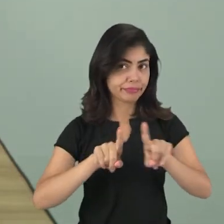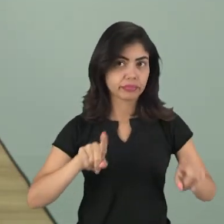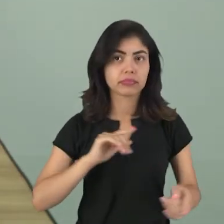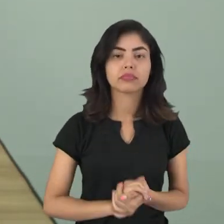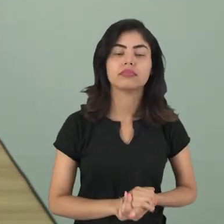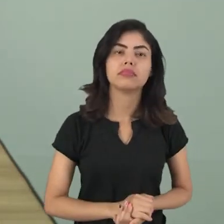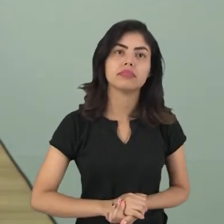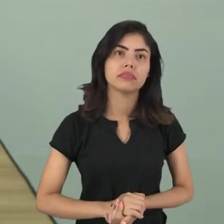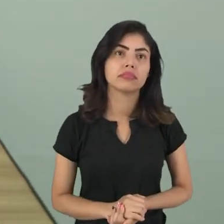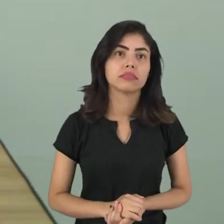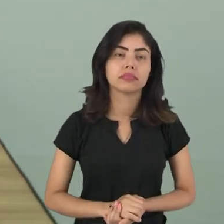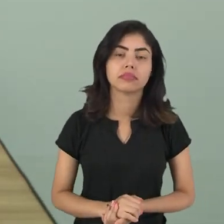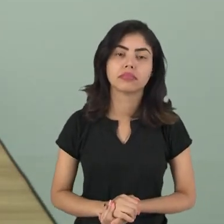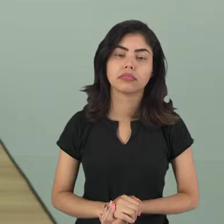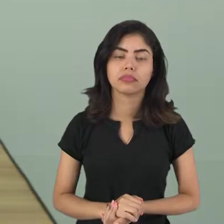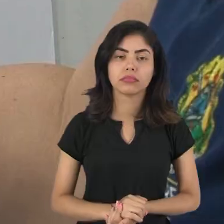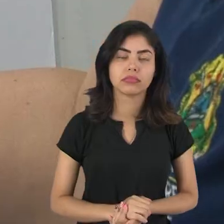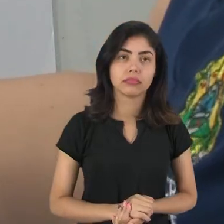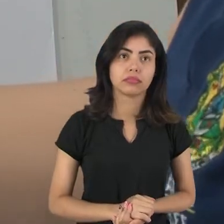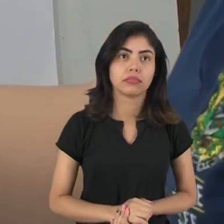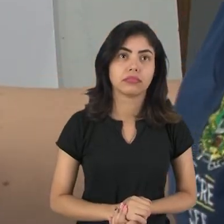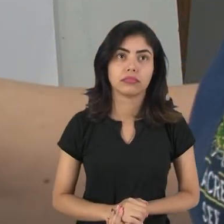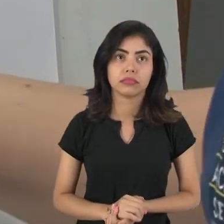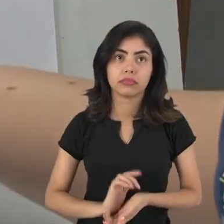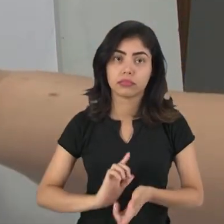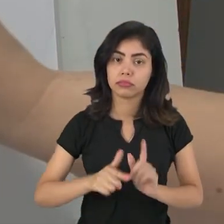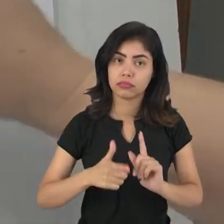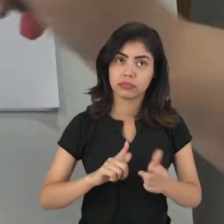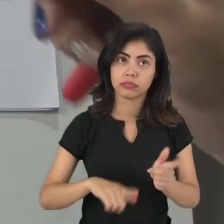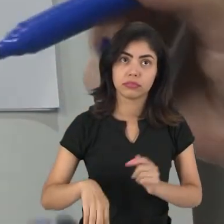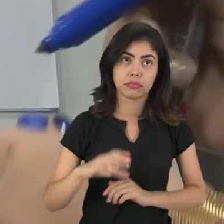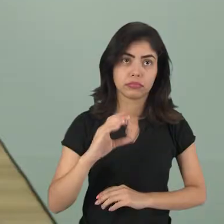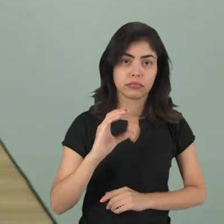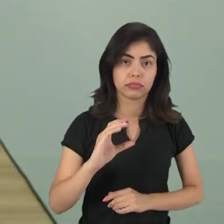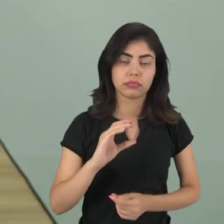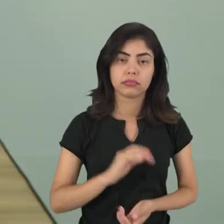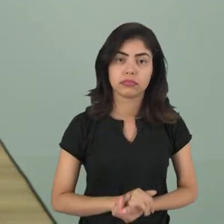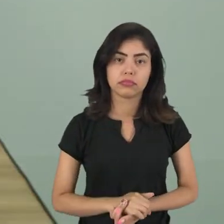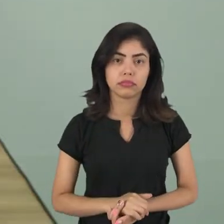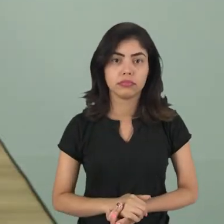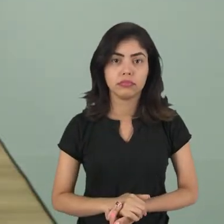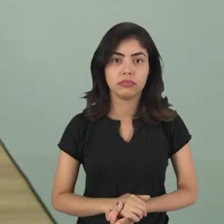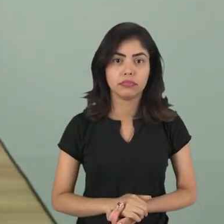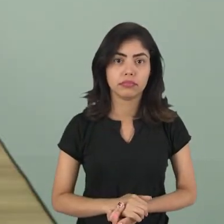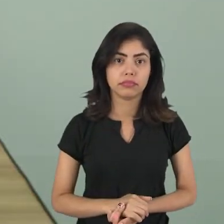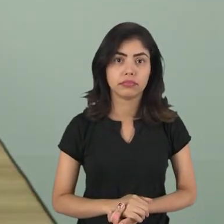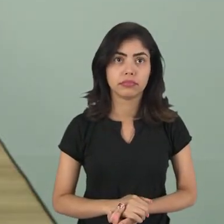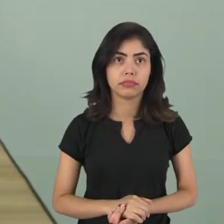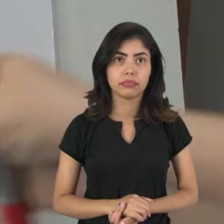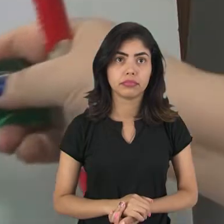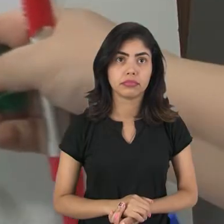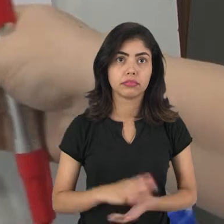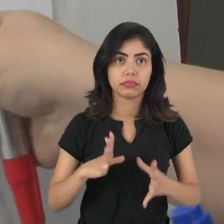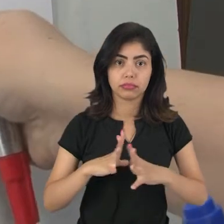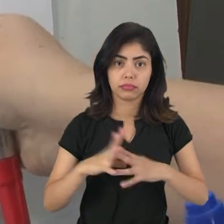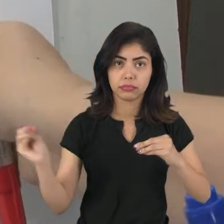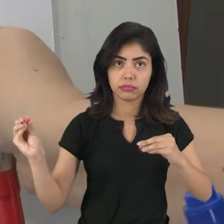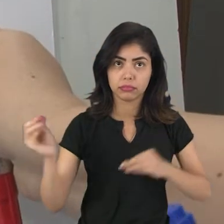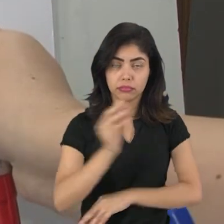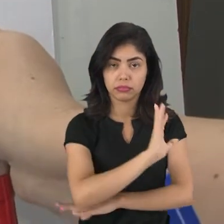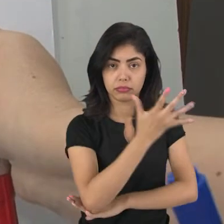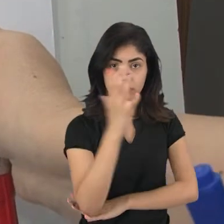Qual é a ideia que o autor quer me passar? Que essa floresta ela foi devastada, ela desapareceu,